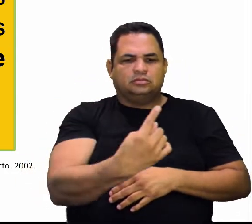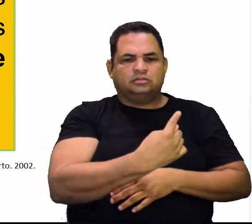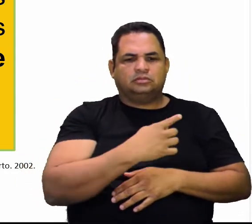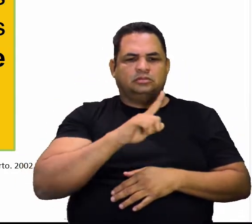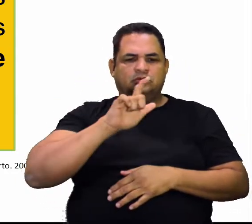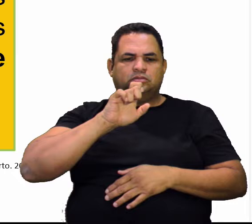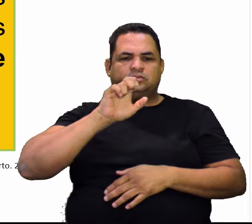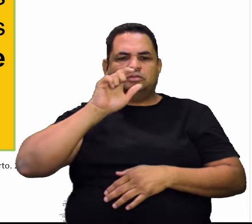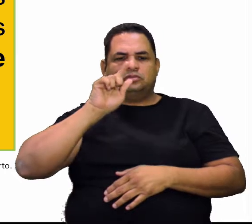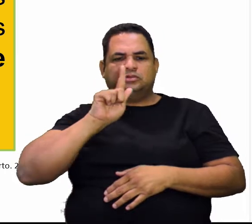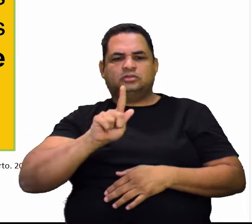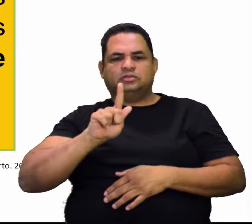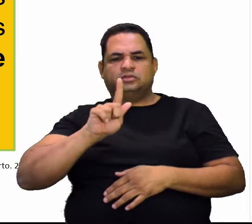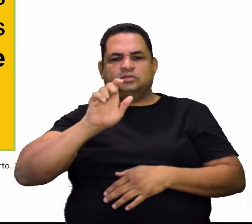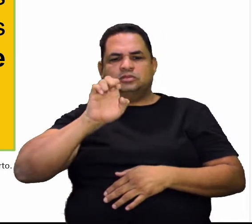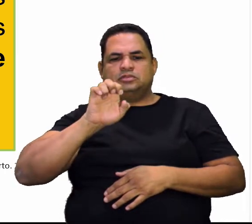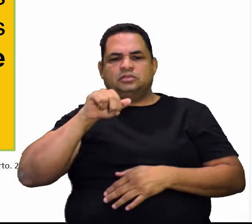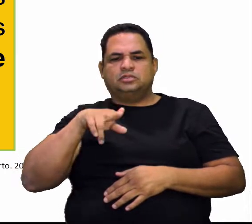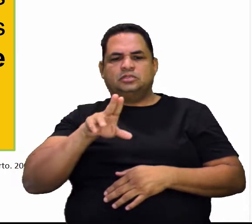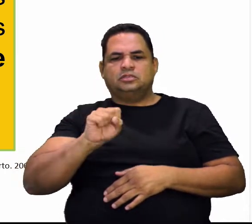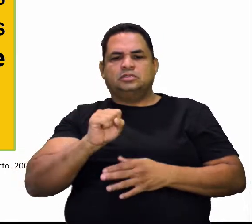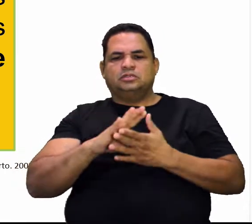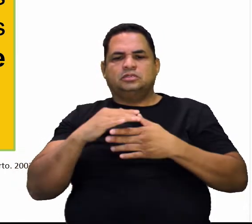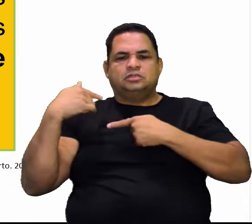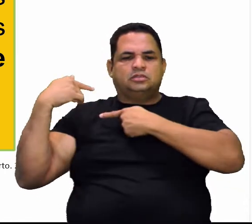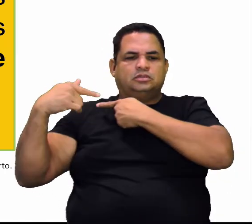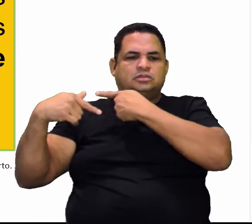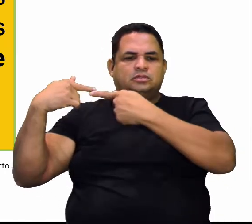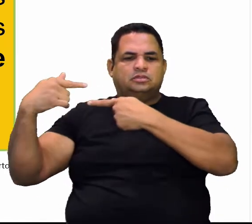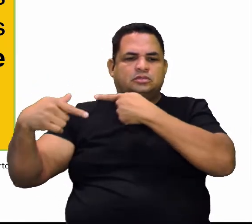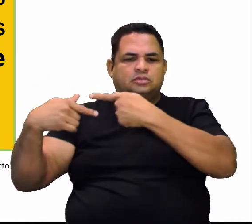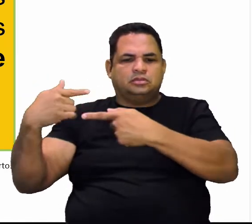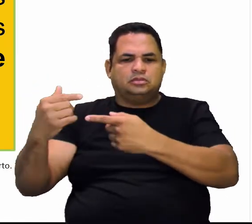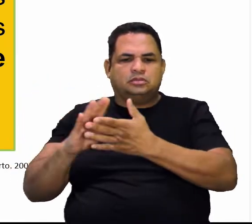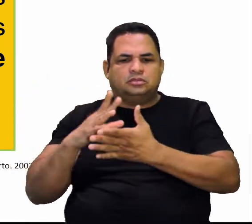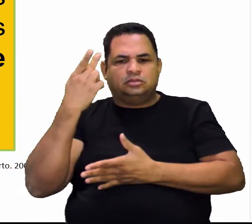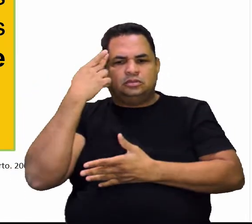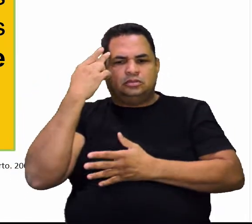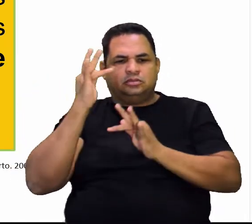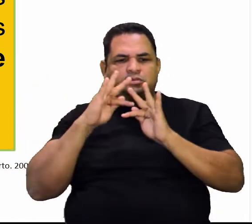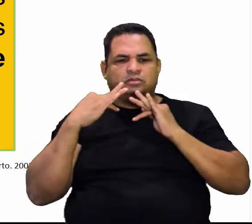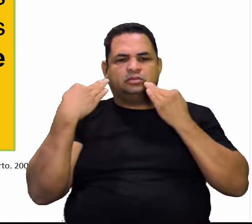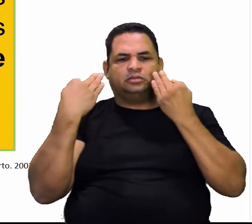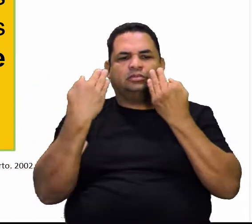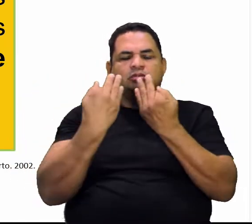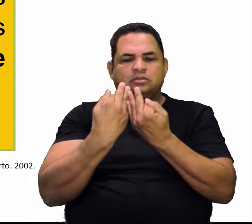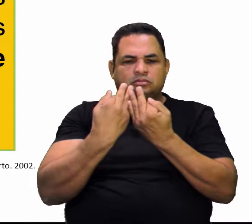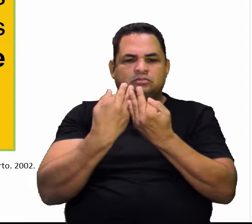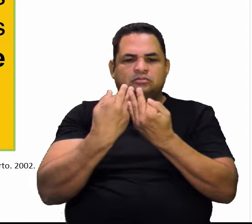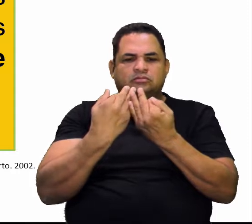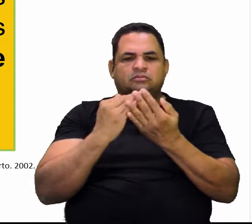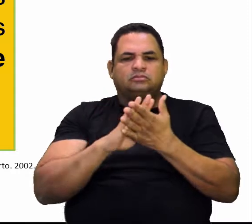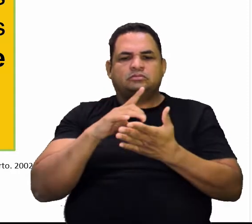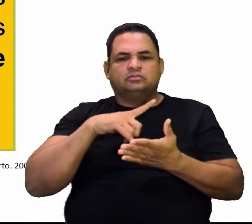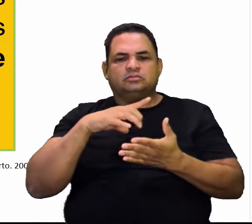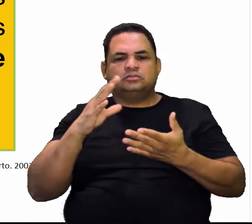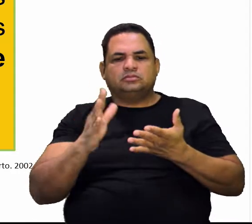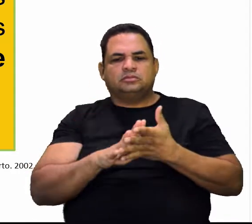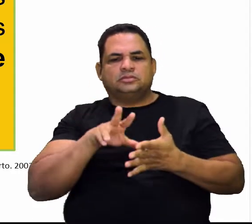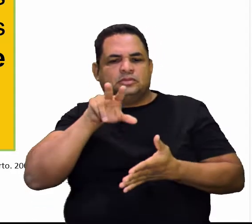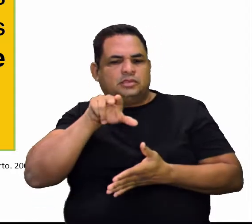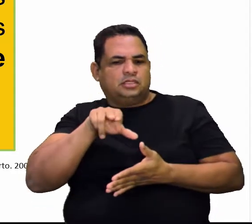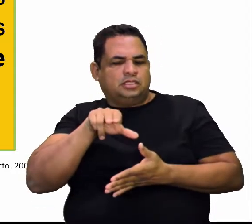torno dos gens, ou seja, descendentes de um ancestral comum que eram familiares,